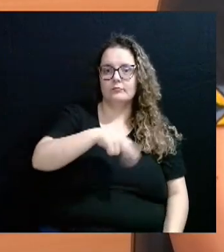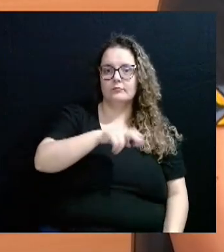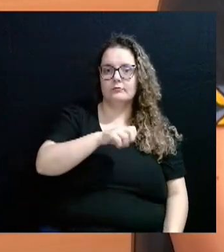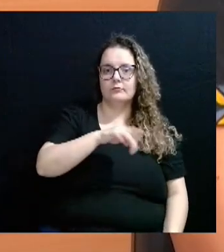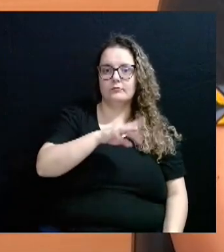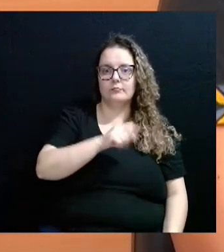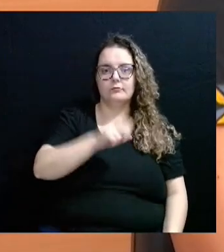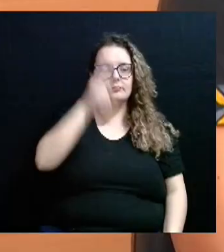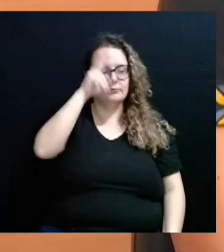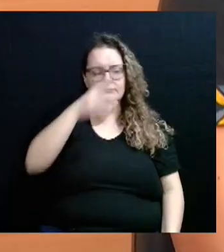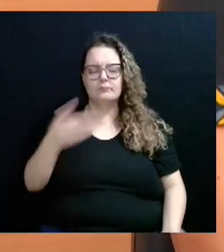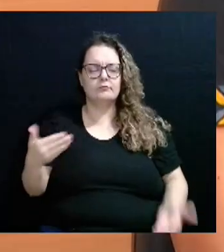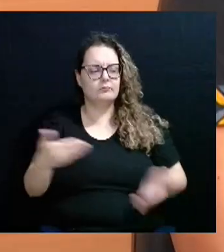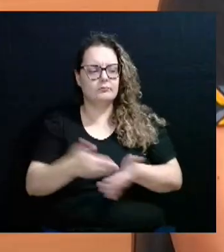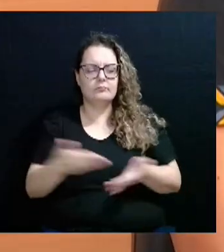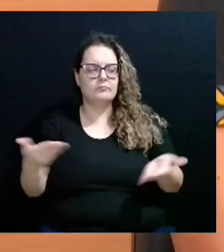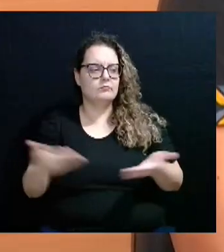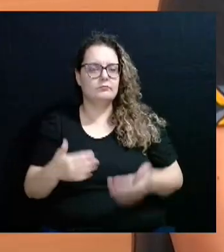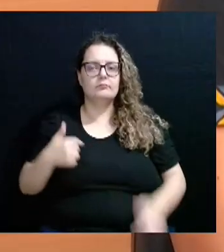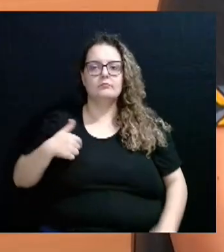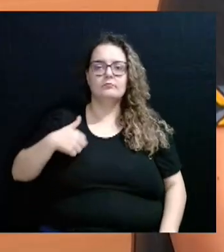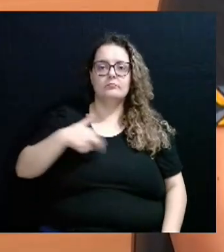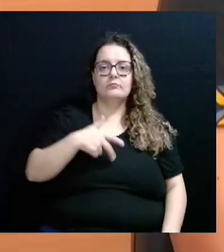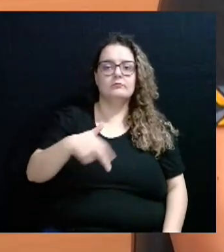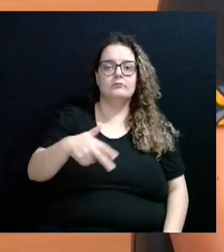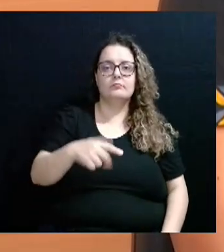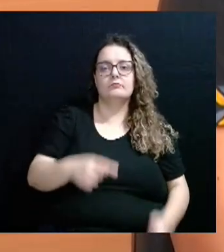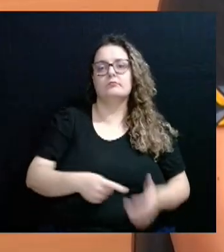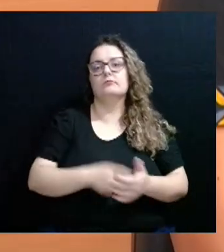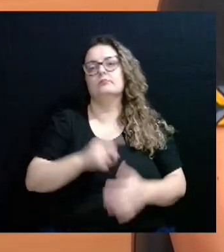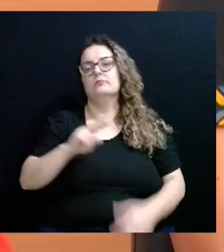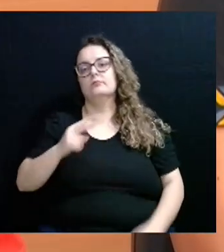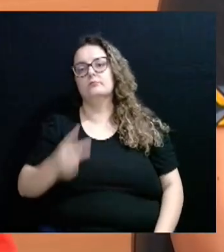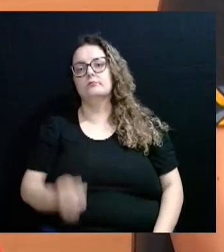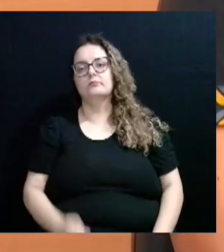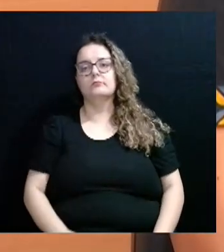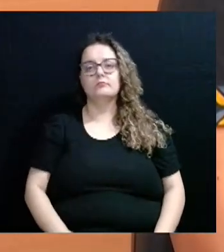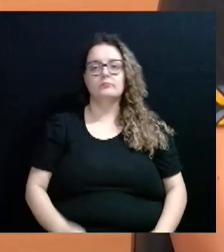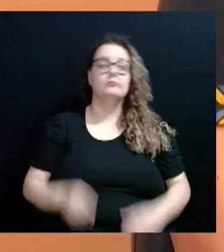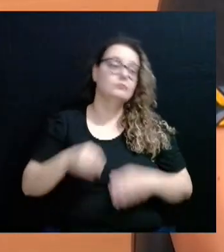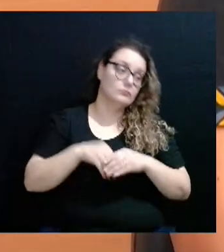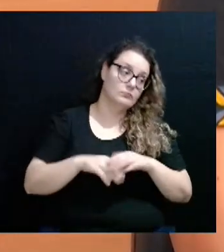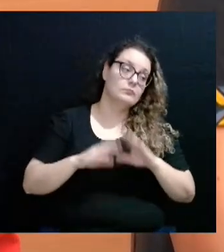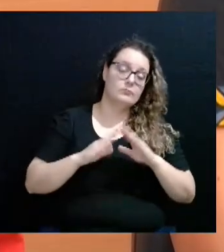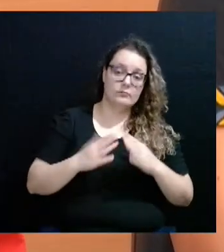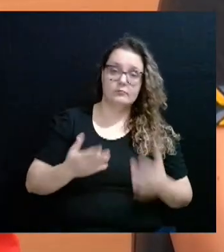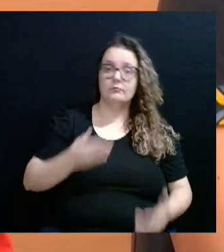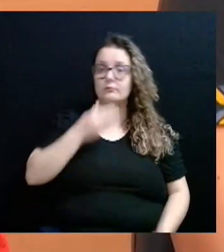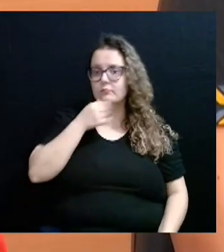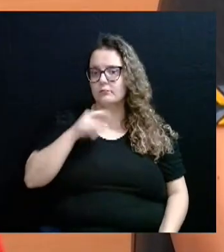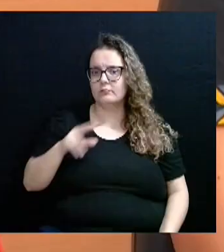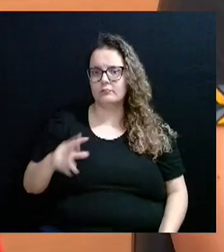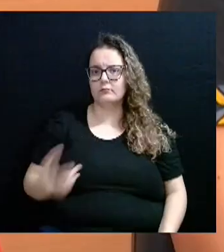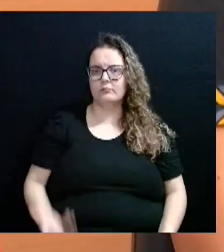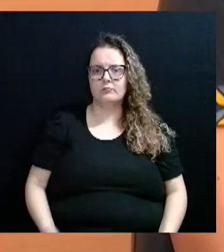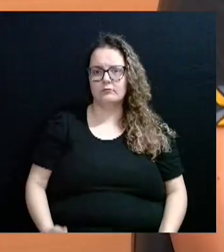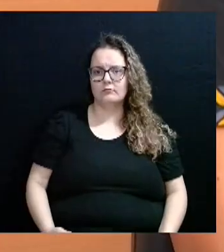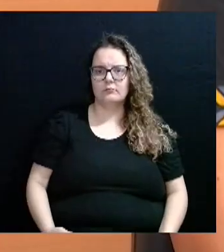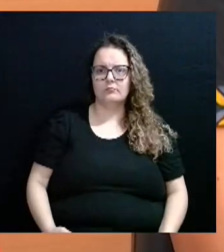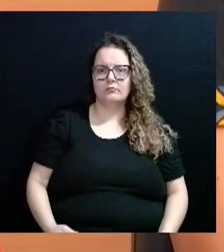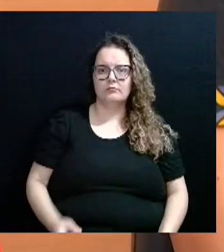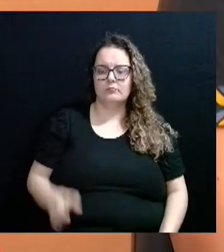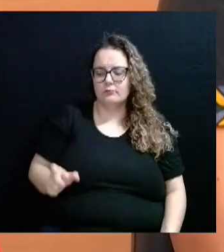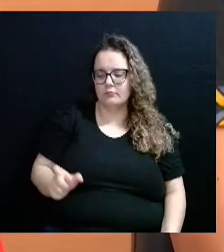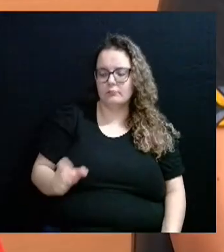estava andando, a primeira vez foi dentro da minha casa mesmo. Meu irmão colocou uma fita, que tinha uma música na fita